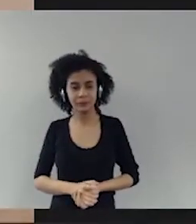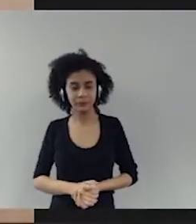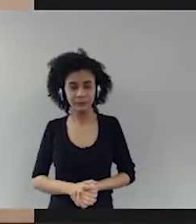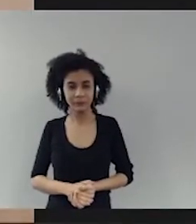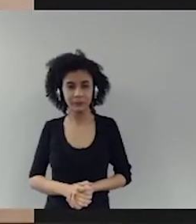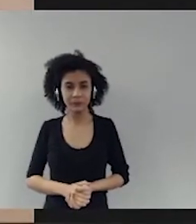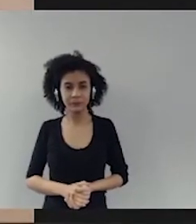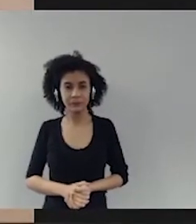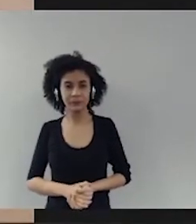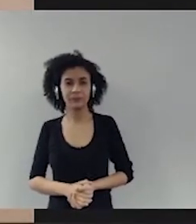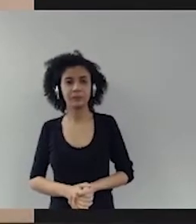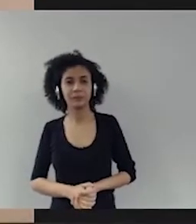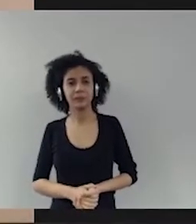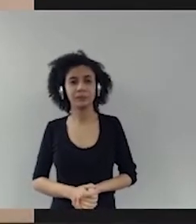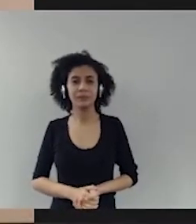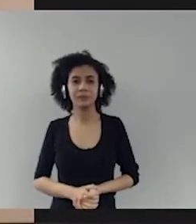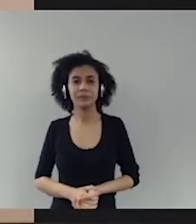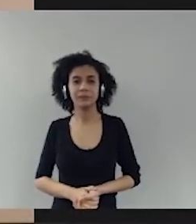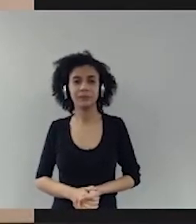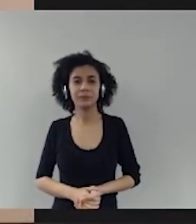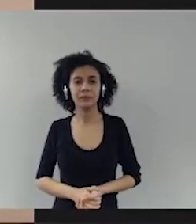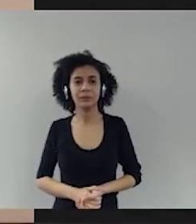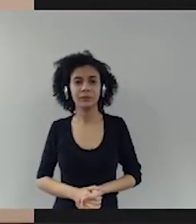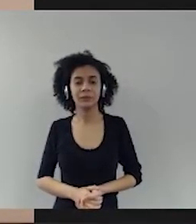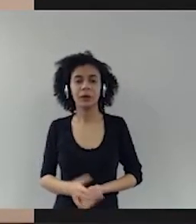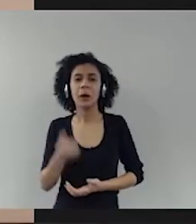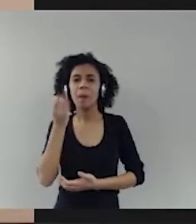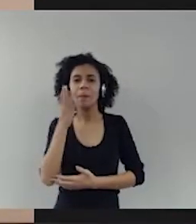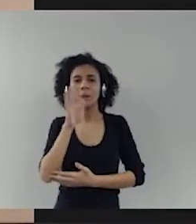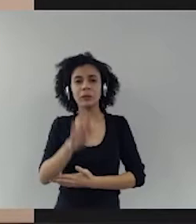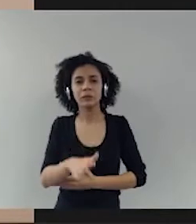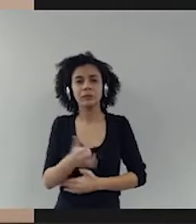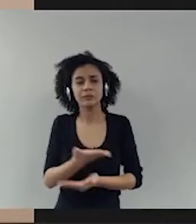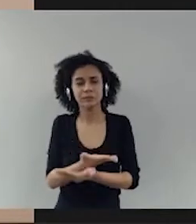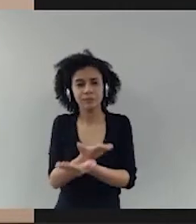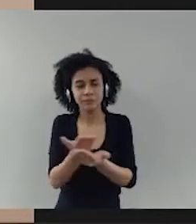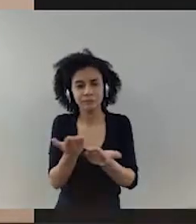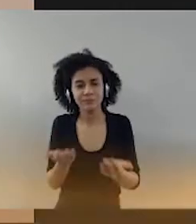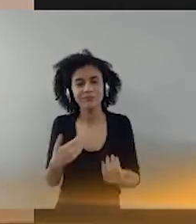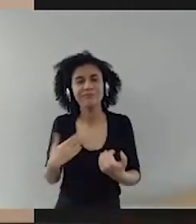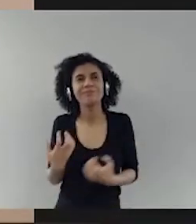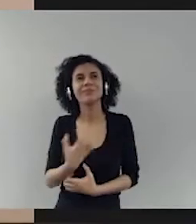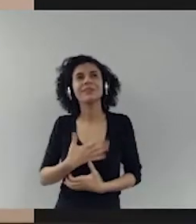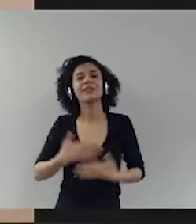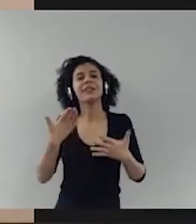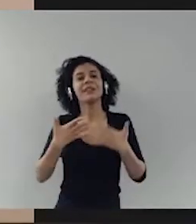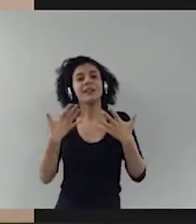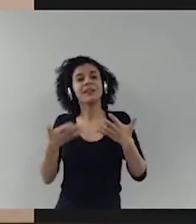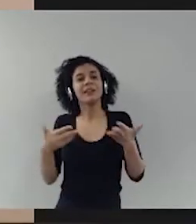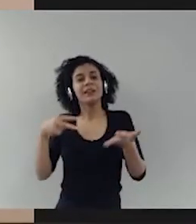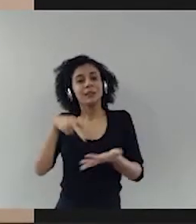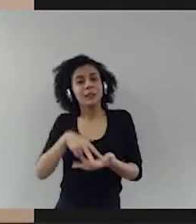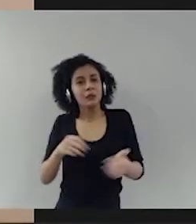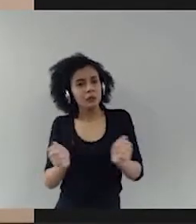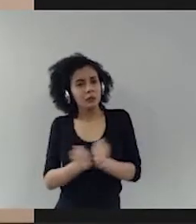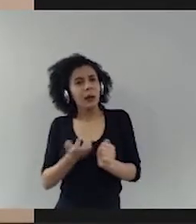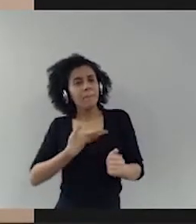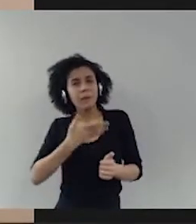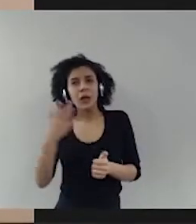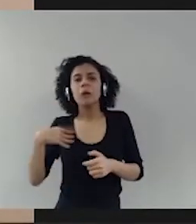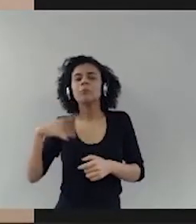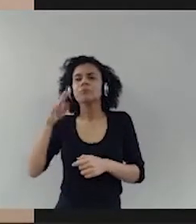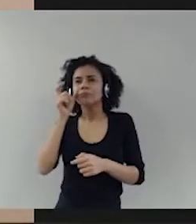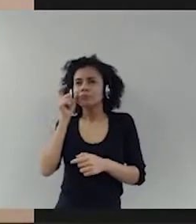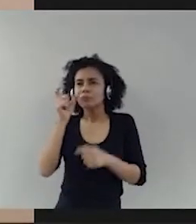Boa tarde a todas e todos. Para mim é motivo de muita honra estar aqui no painel com colegas que admiro